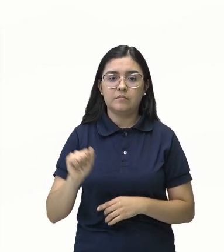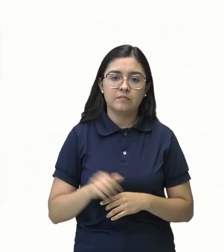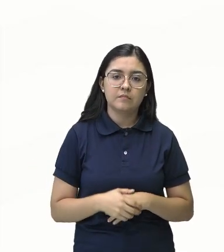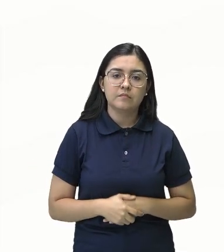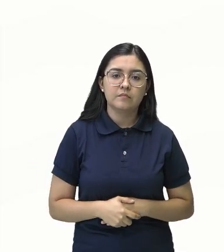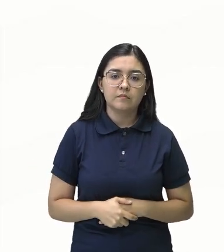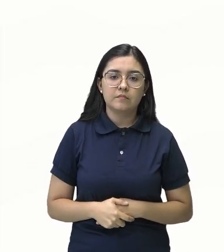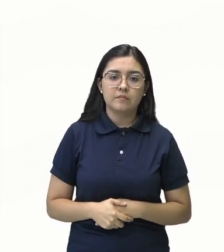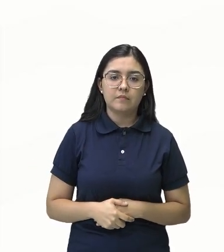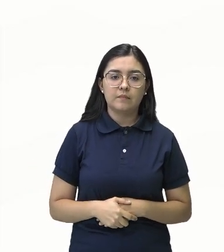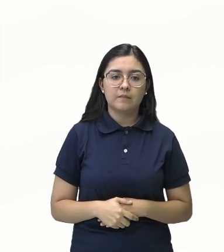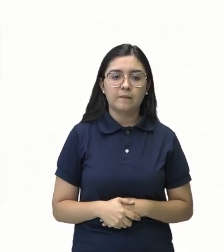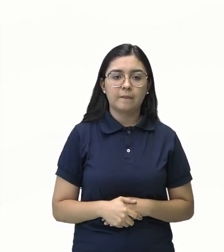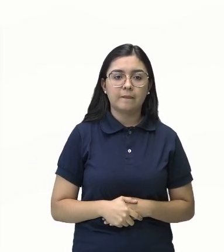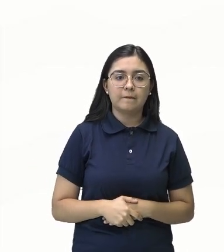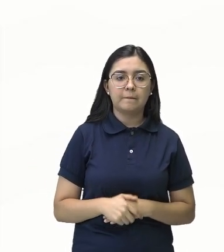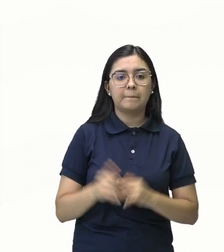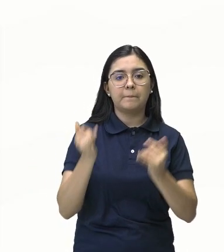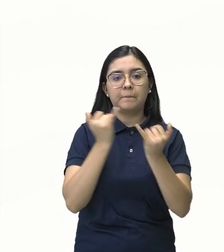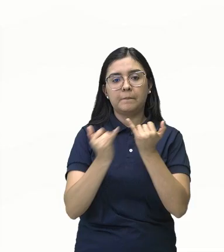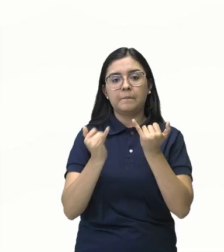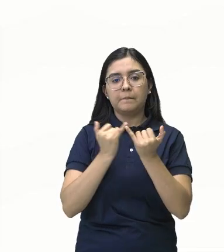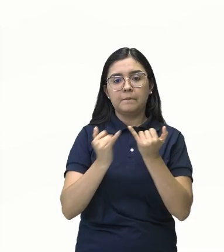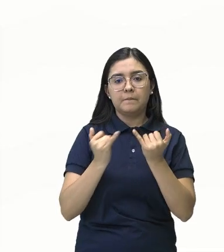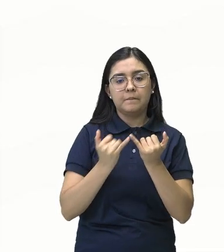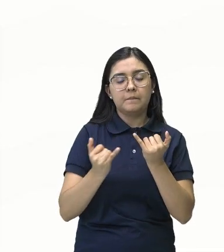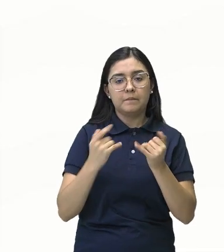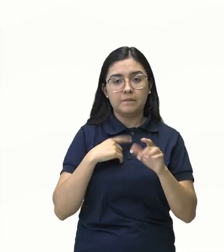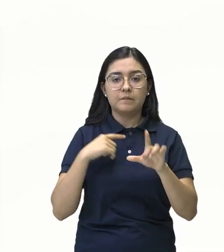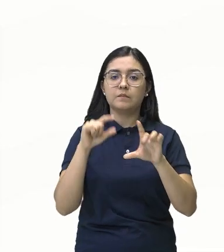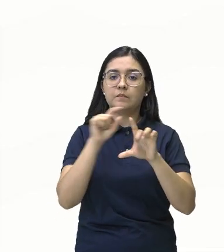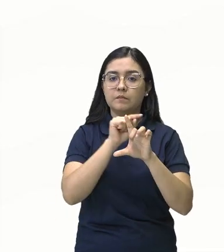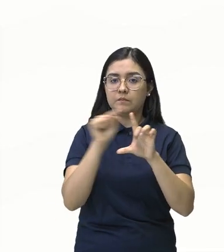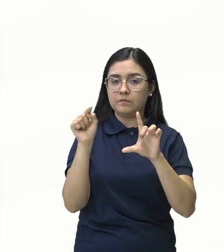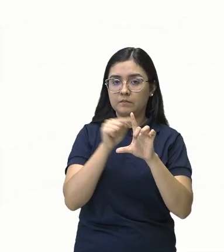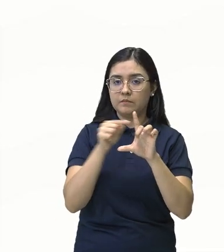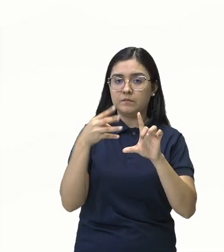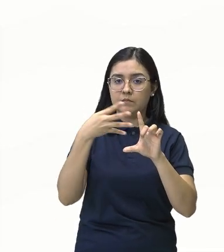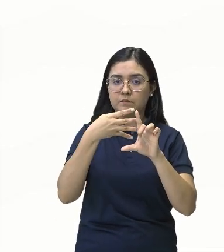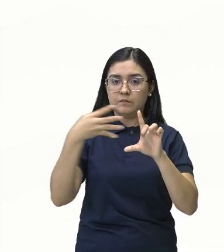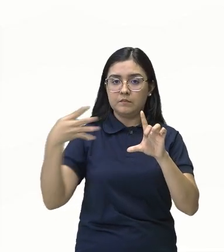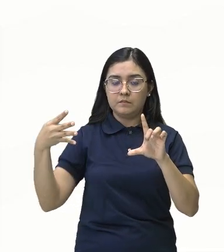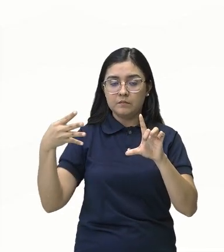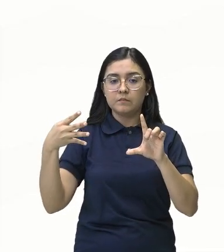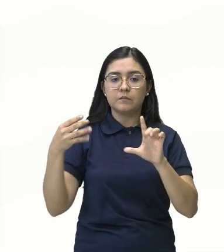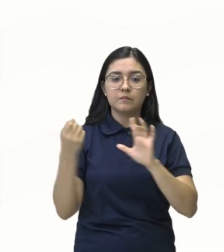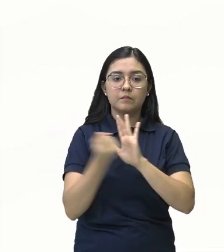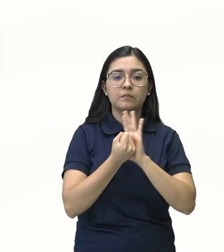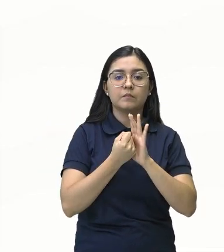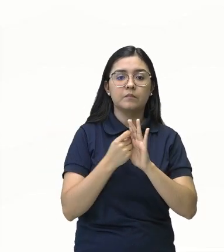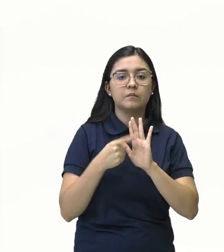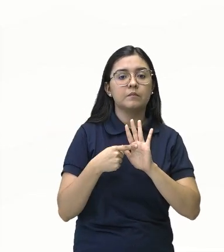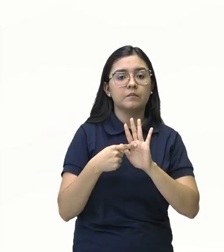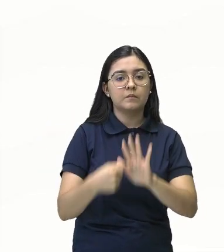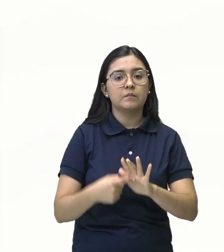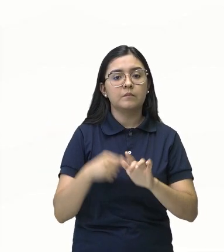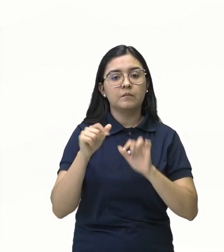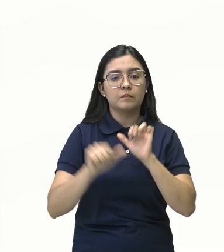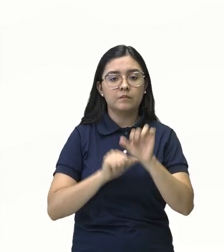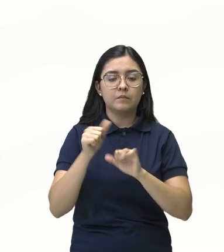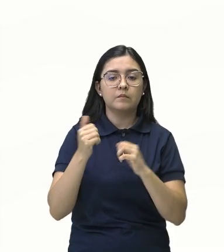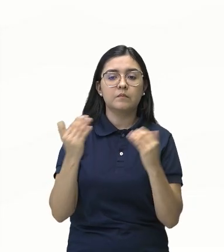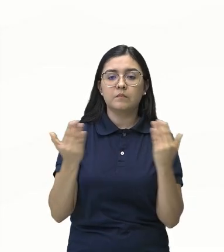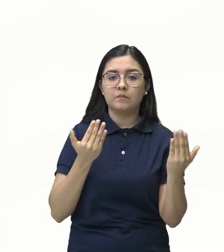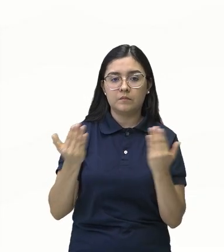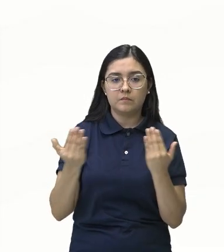Nosso gráfico de área, semelhante ao gráfico de linha, com marcadores, destaca as alterações e